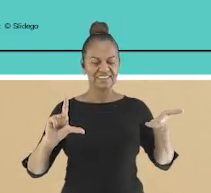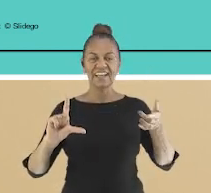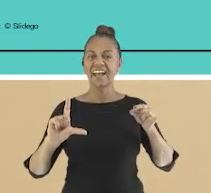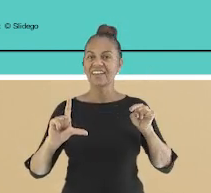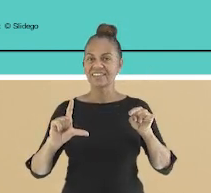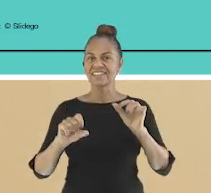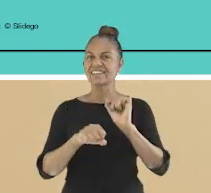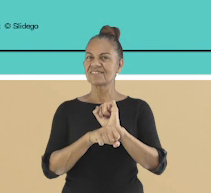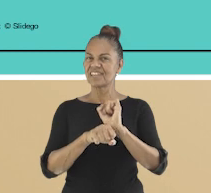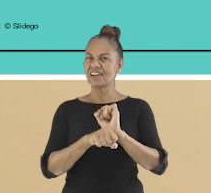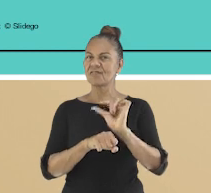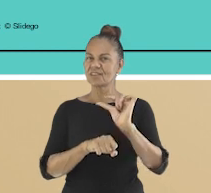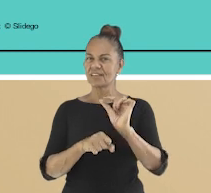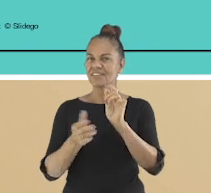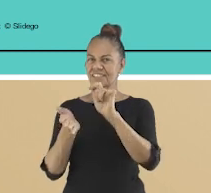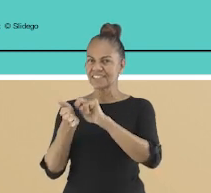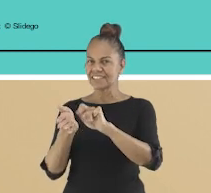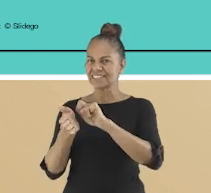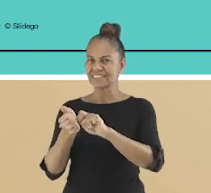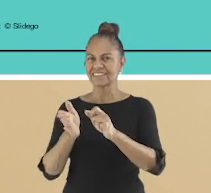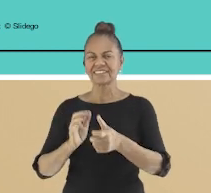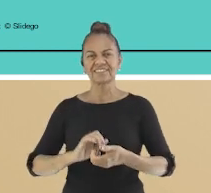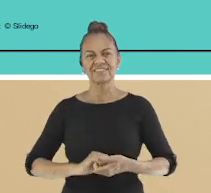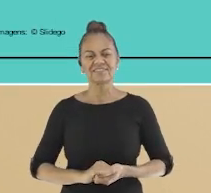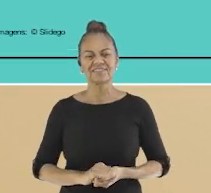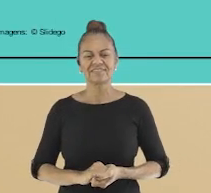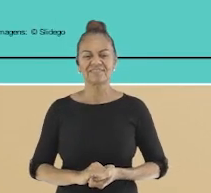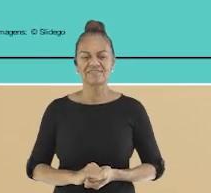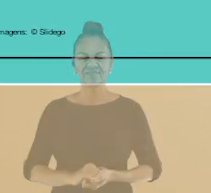996610143. Vou dar um tempinho para vocês copiarem aí de casa.